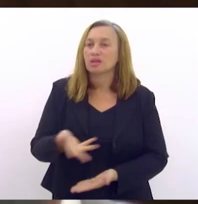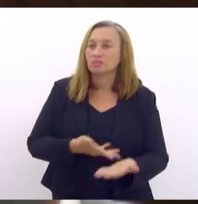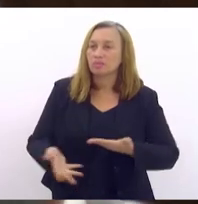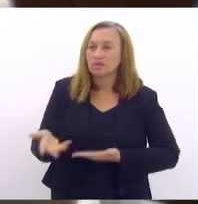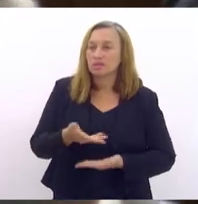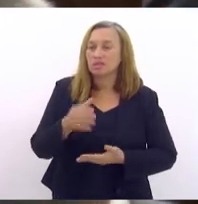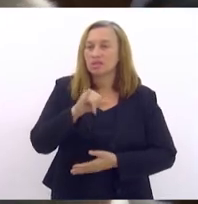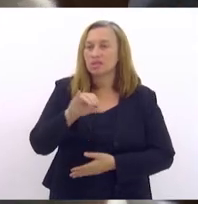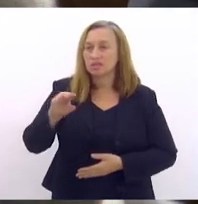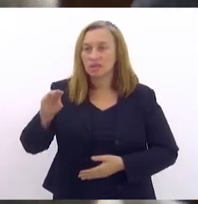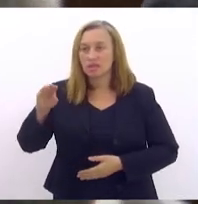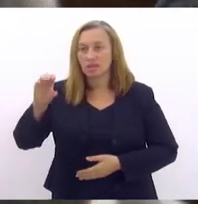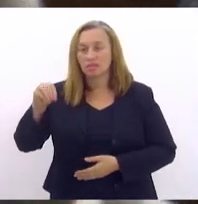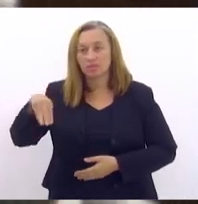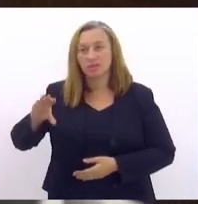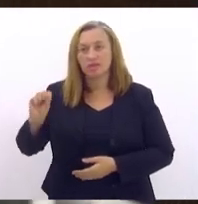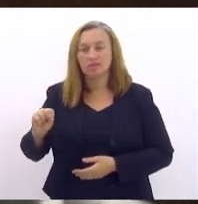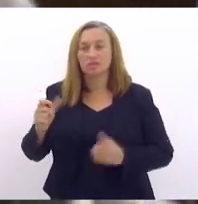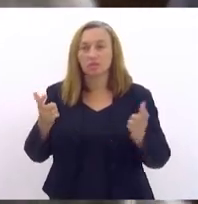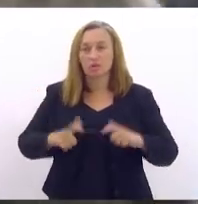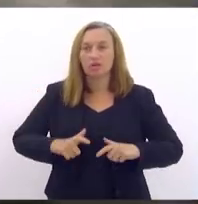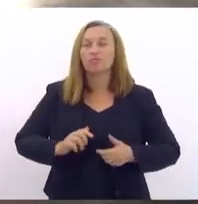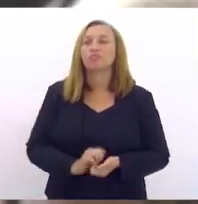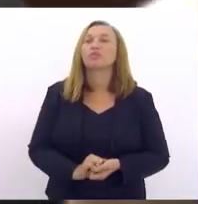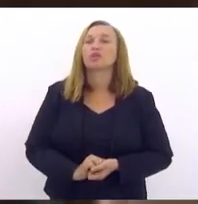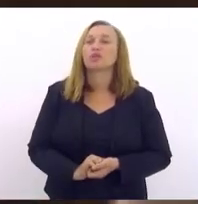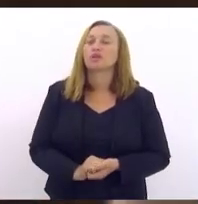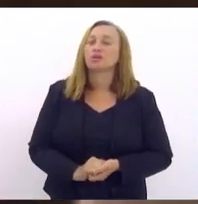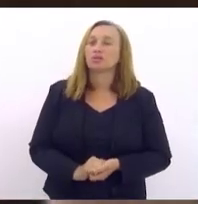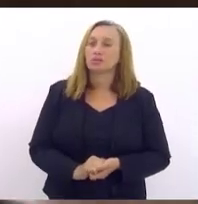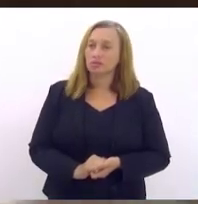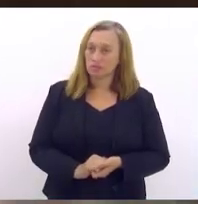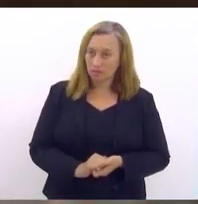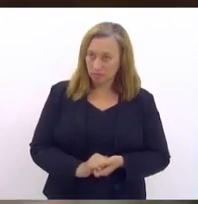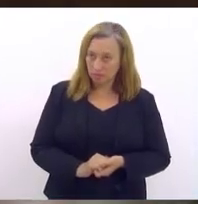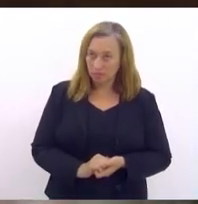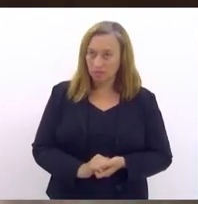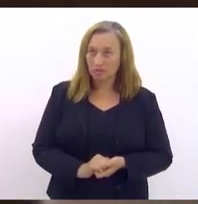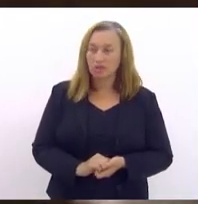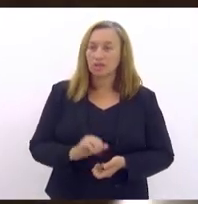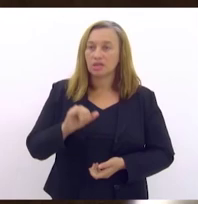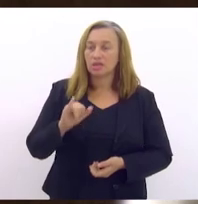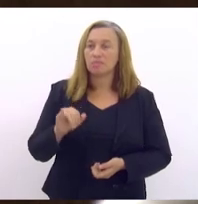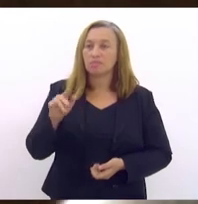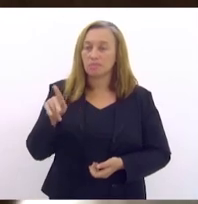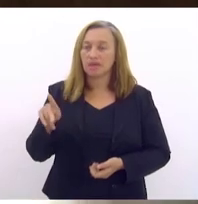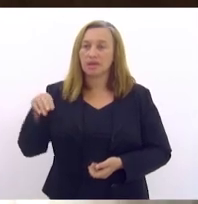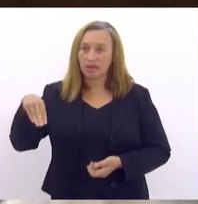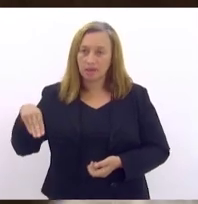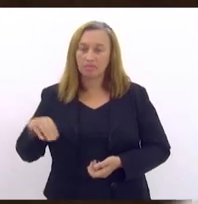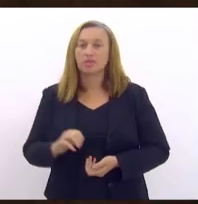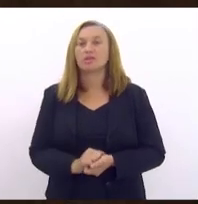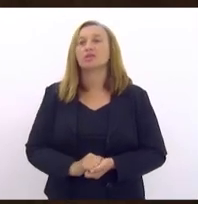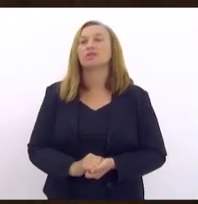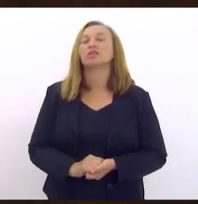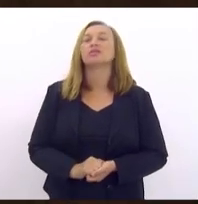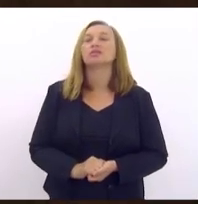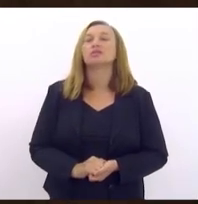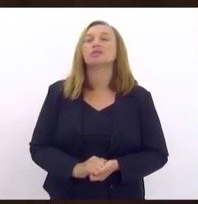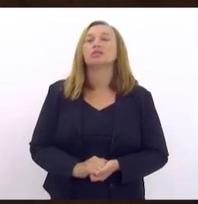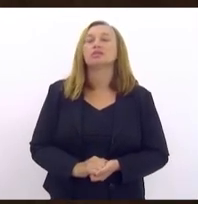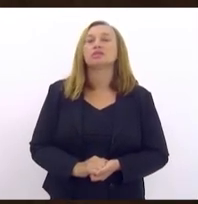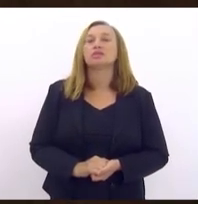no ICMS local, fruto do popular IPM, Índice de Participação dos